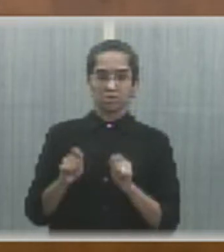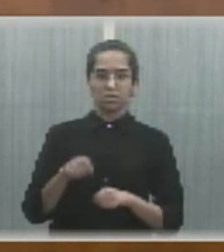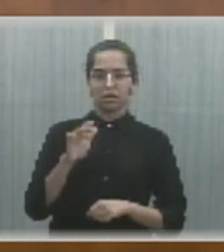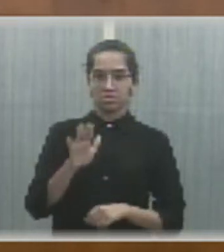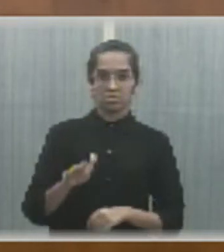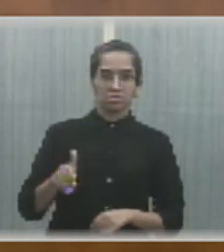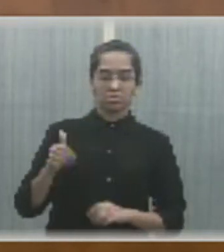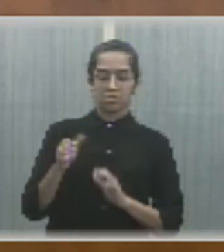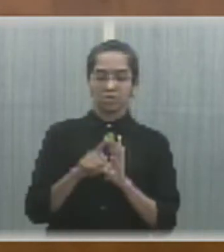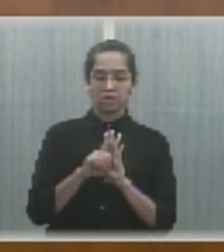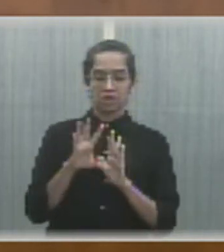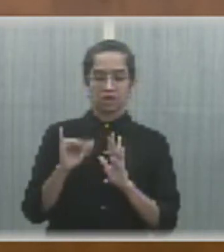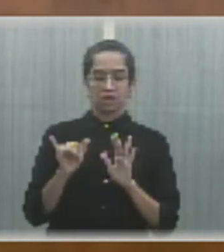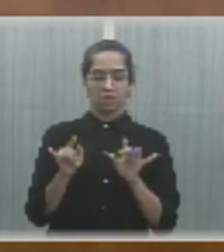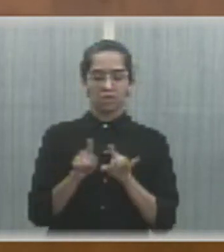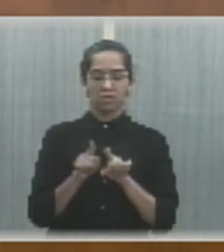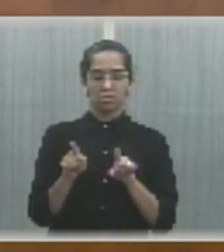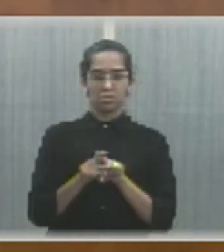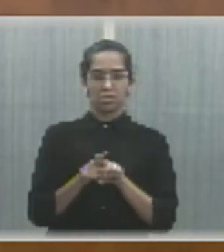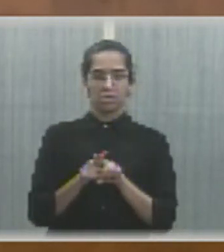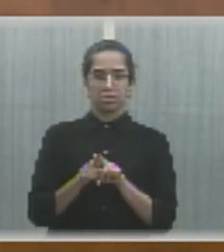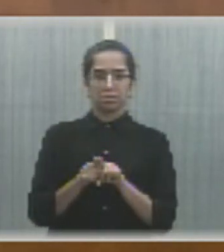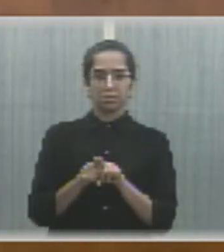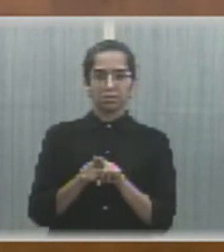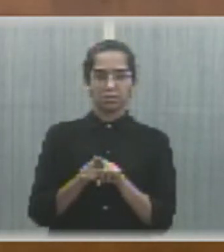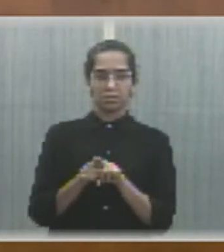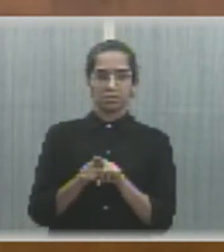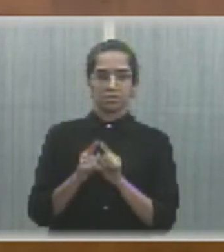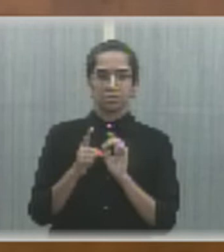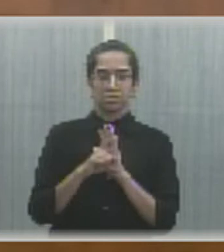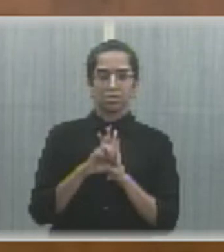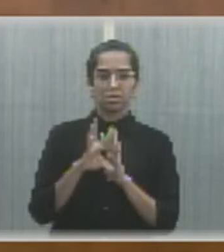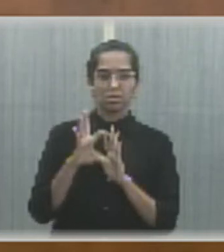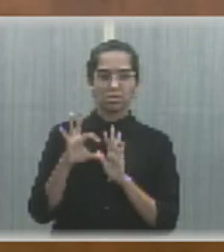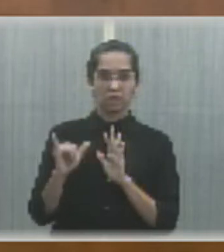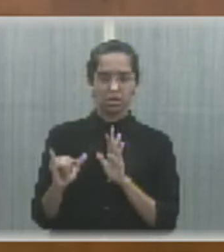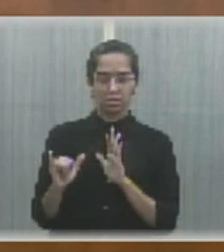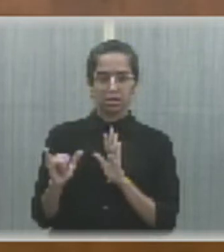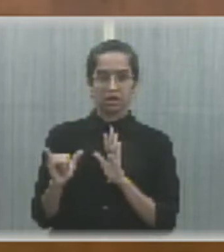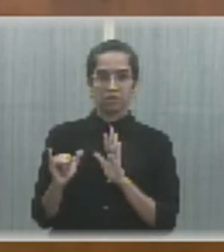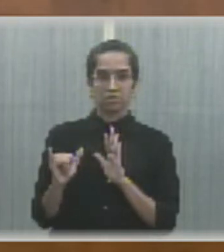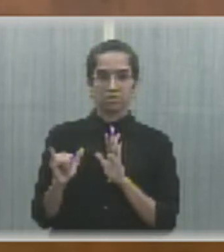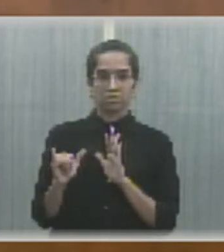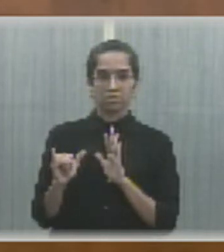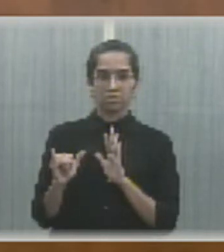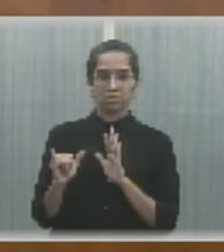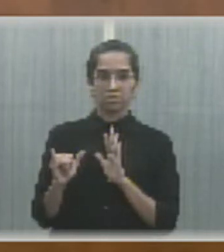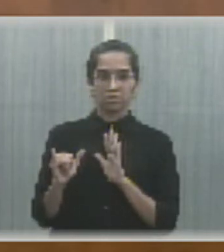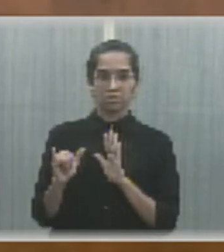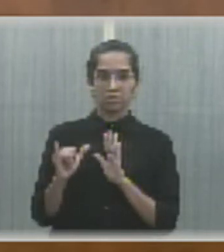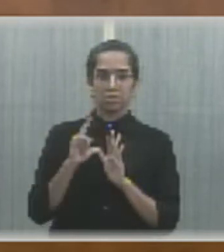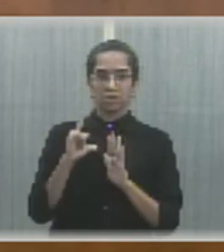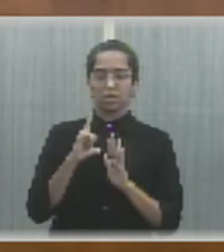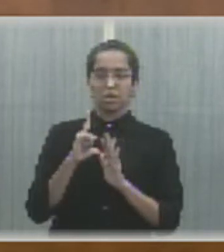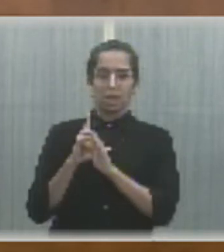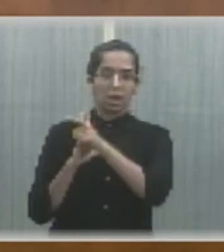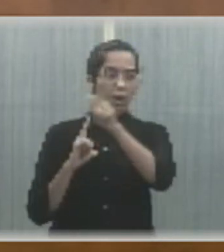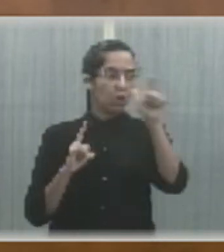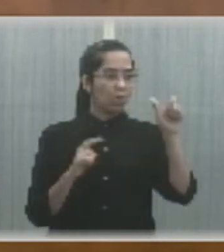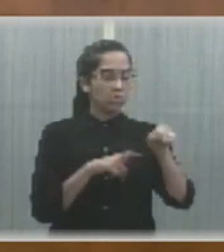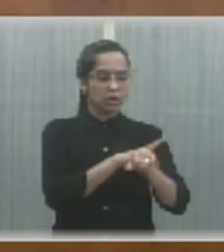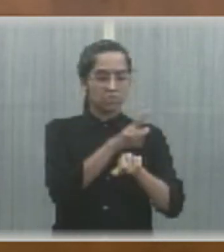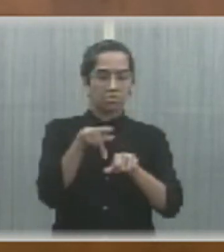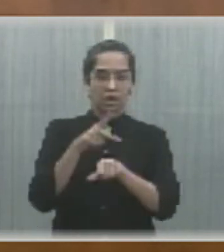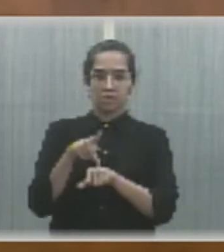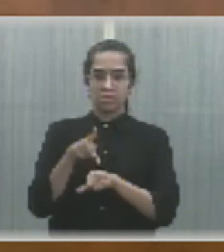da lei. E sim, isso, inclusive, essa lei tem em tratados internacionais de